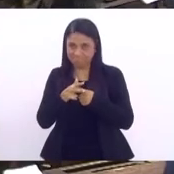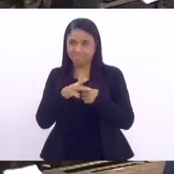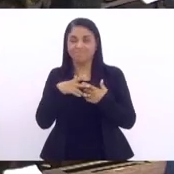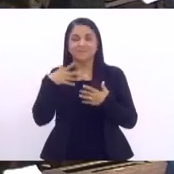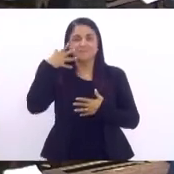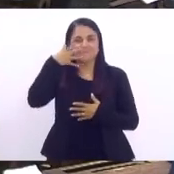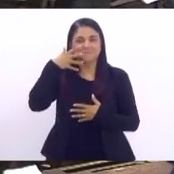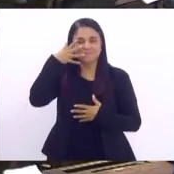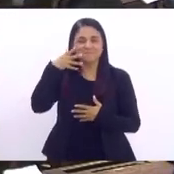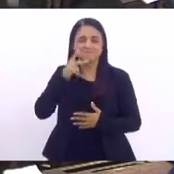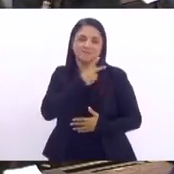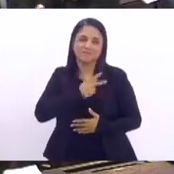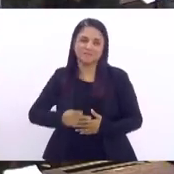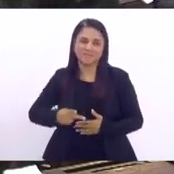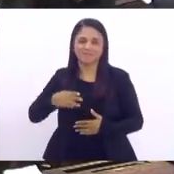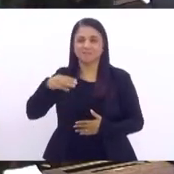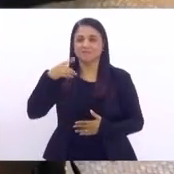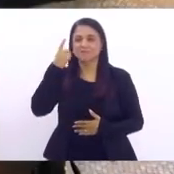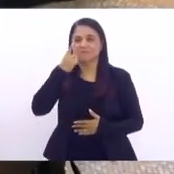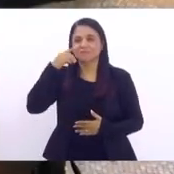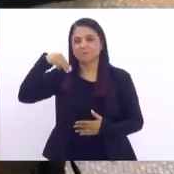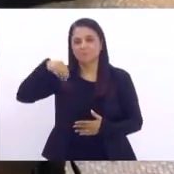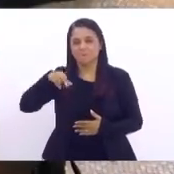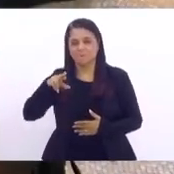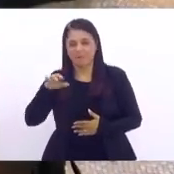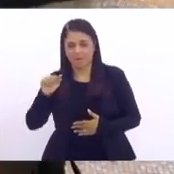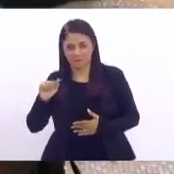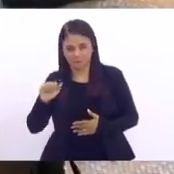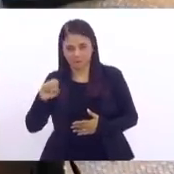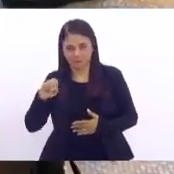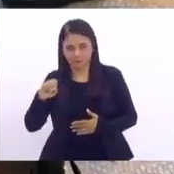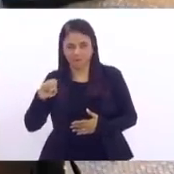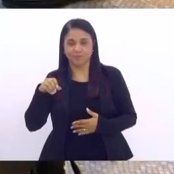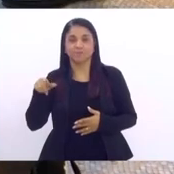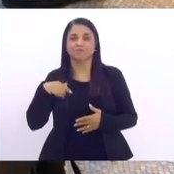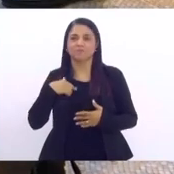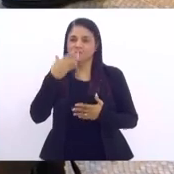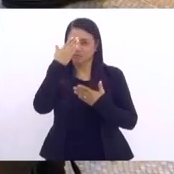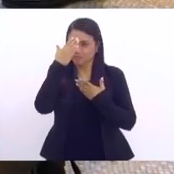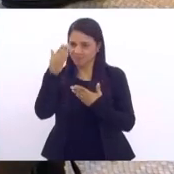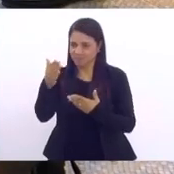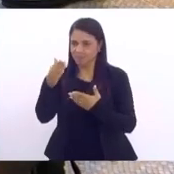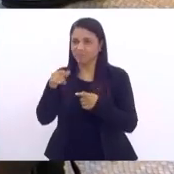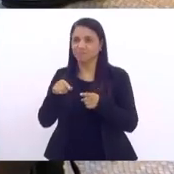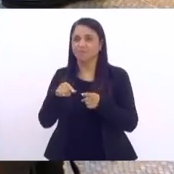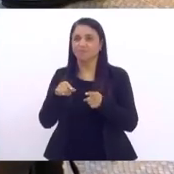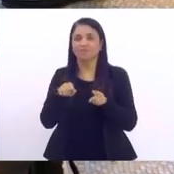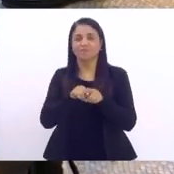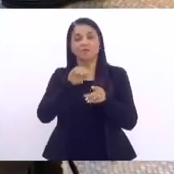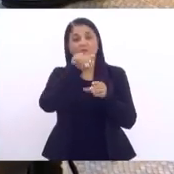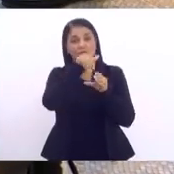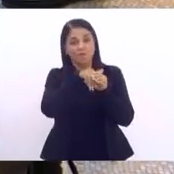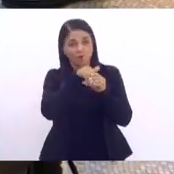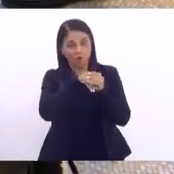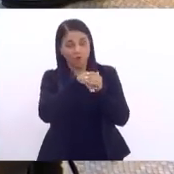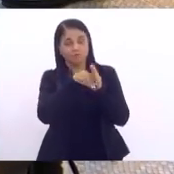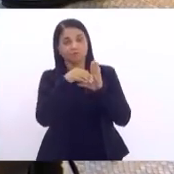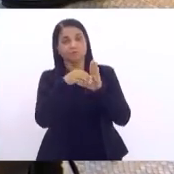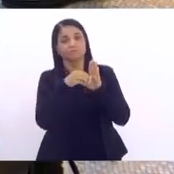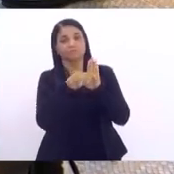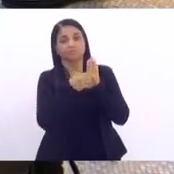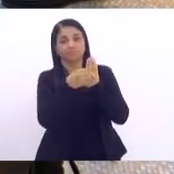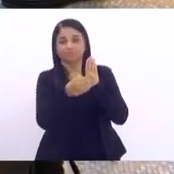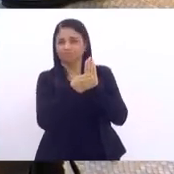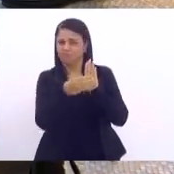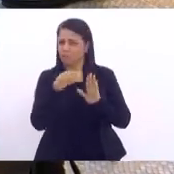obrigado, presidente. Eu também darei meu voto favorável, por óbvio. Eu que era um